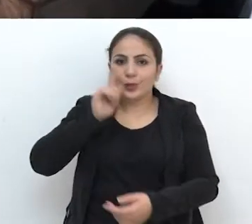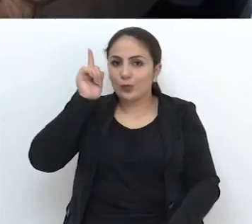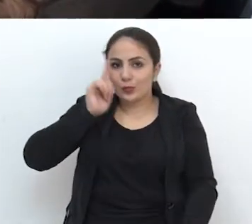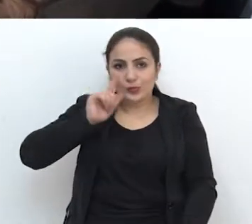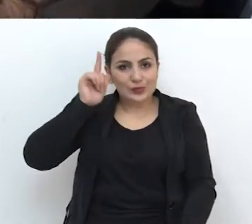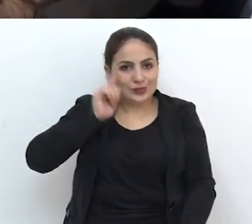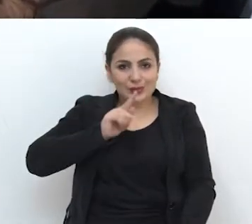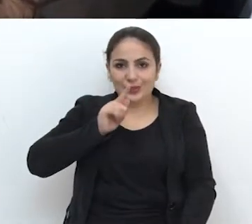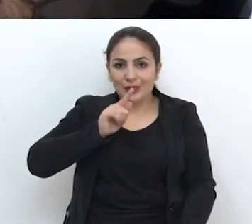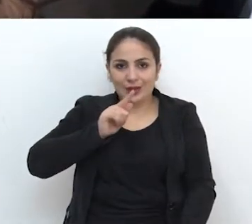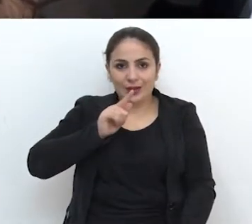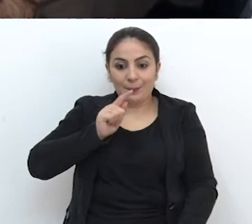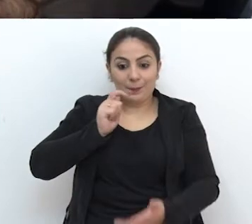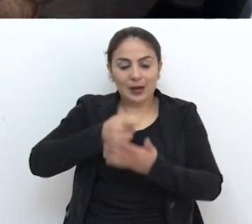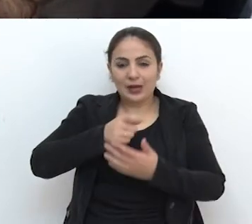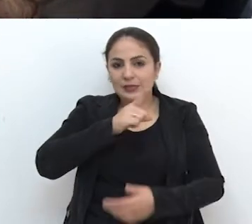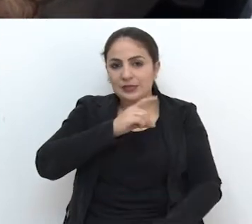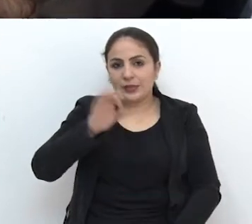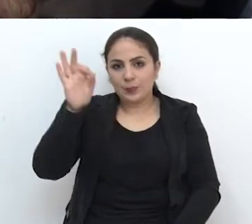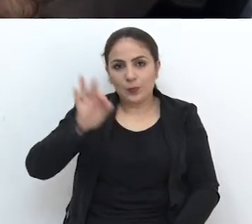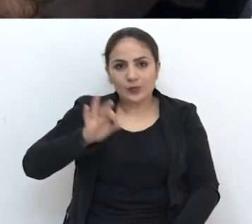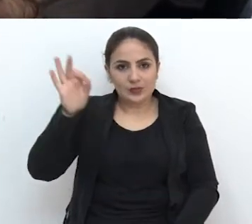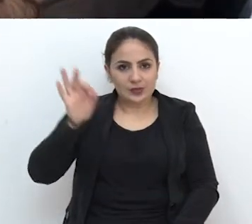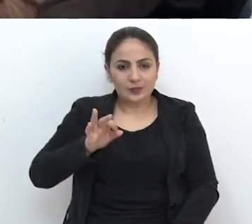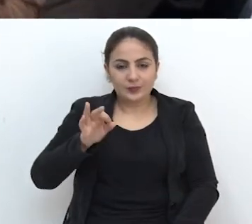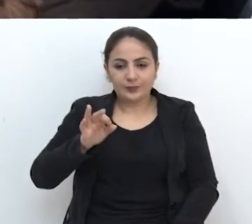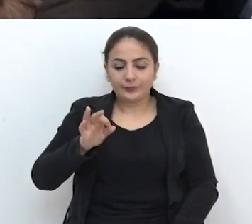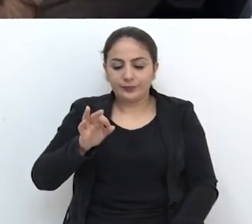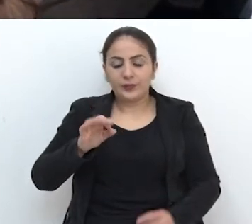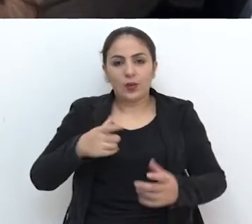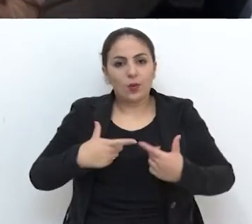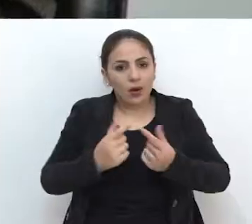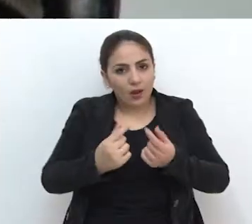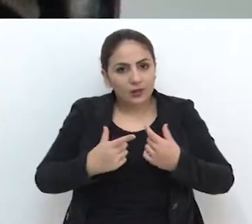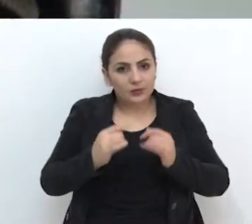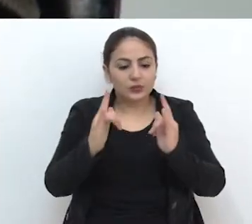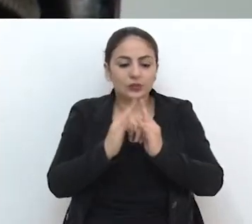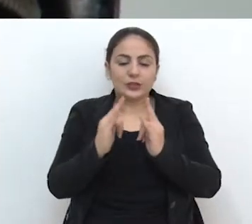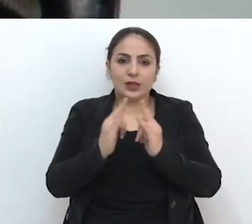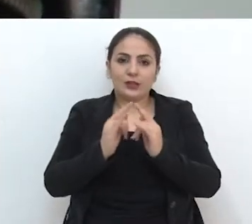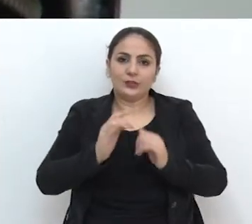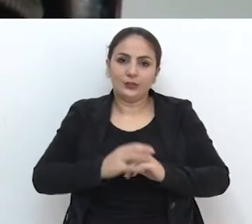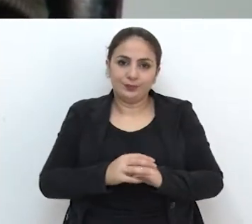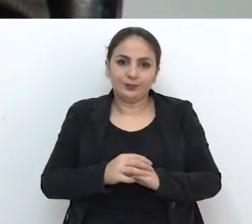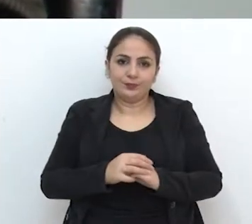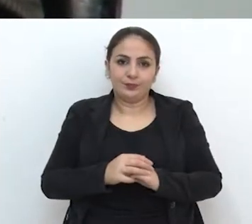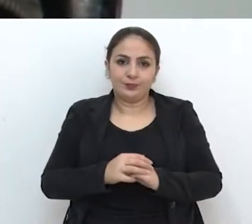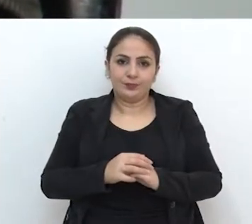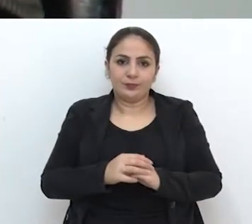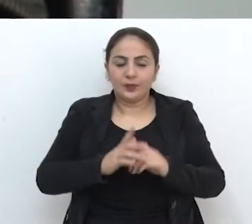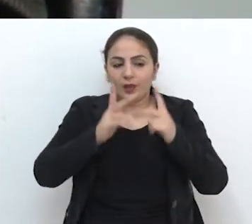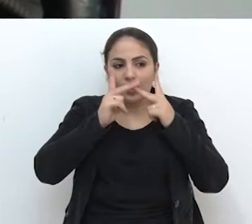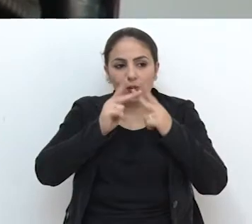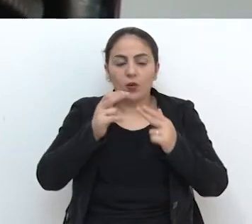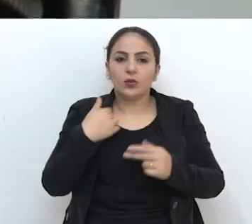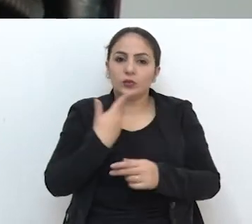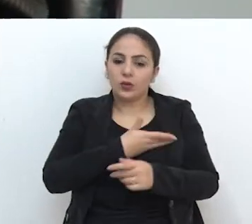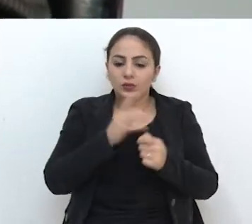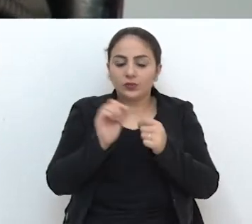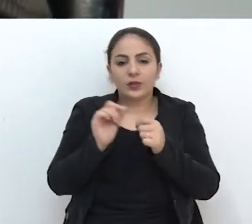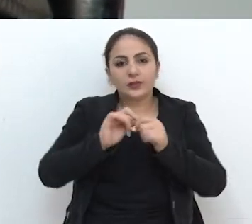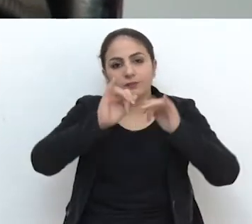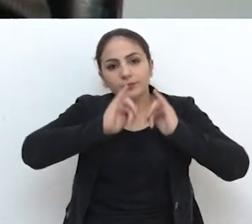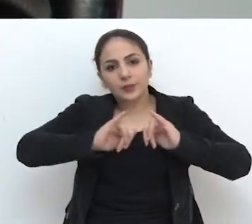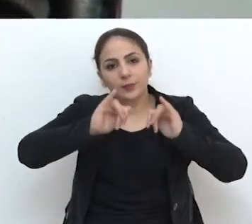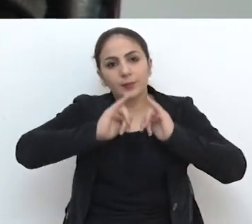sustentava de forma 100% o abrigo e os gastos da entidade. E mesmo assim nós